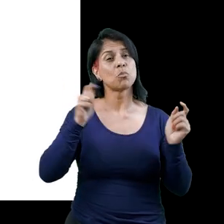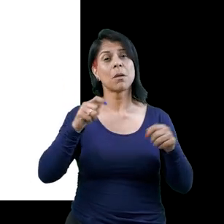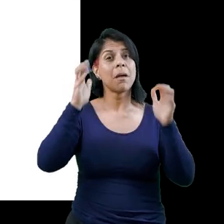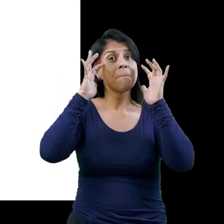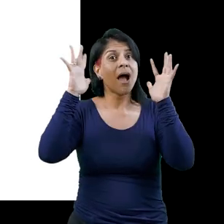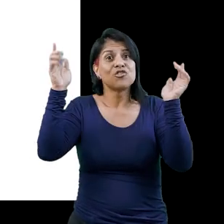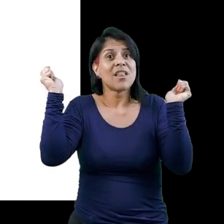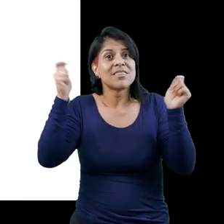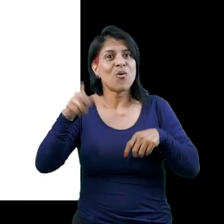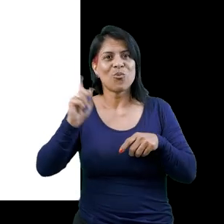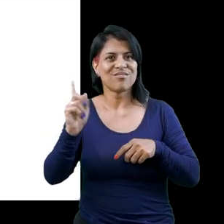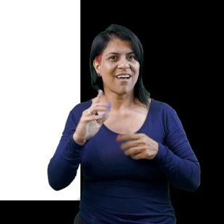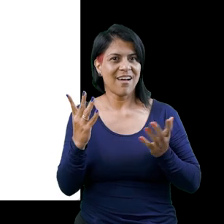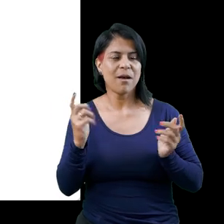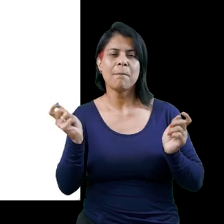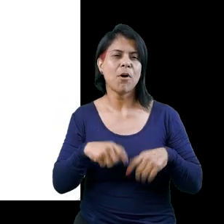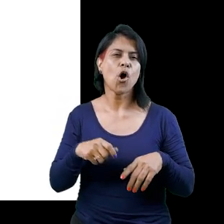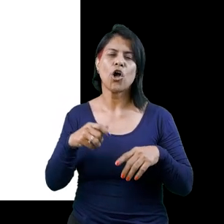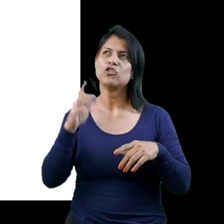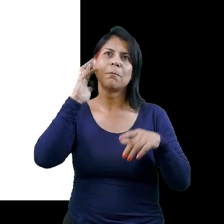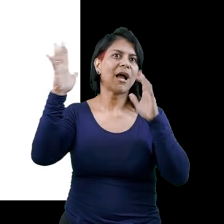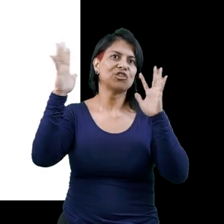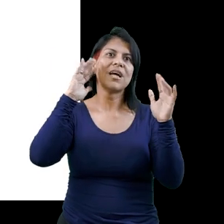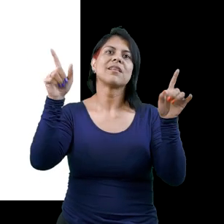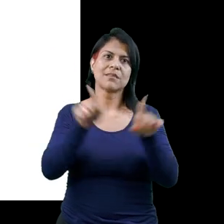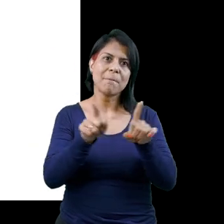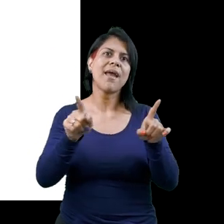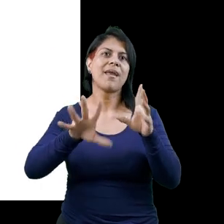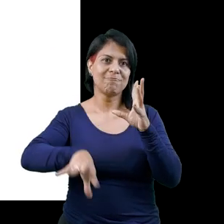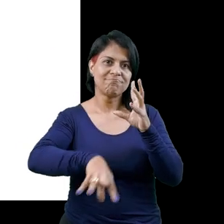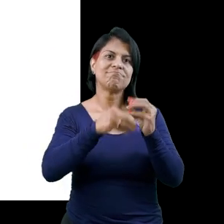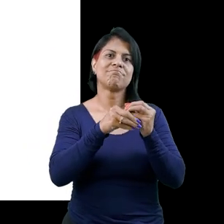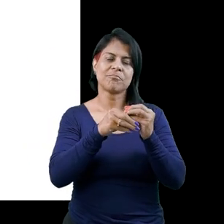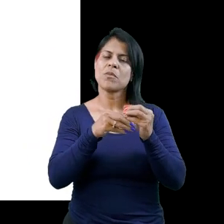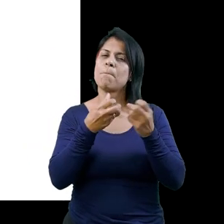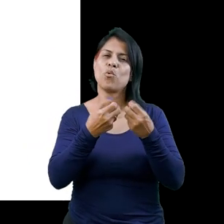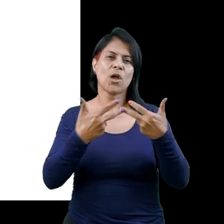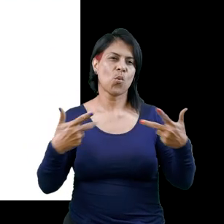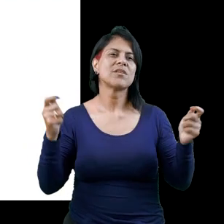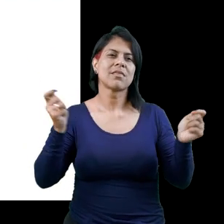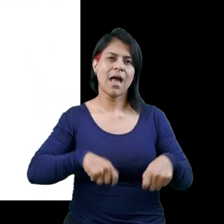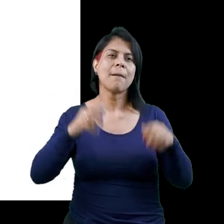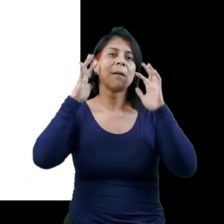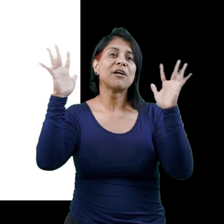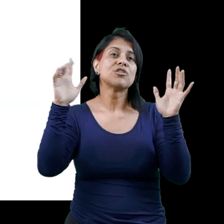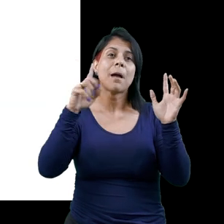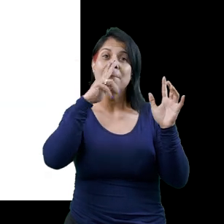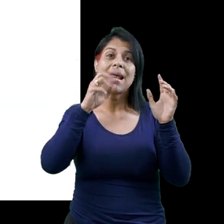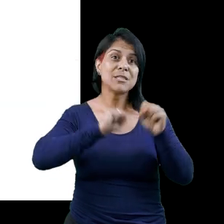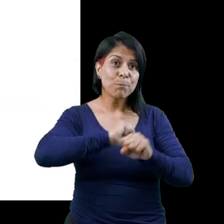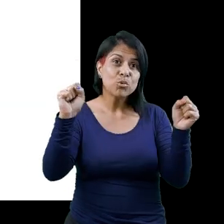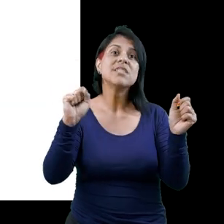aquilo, e ao mesmo tempo é tudo aquilo que a gente pode imaginar, e a gente pode imaginar muita coisa, o impossível, de fato.